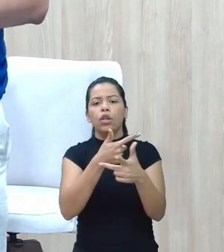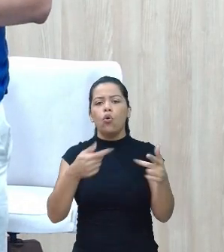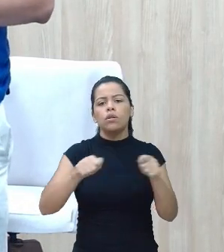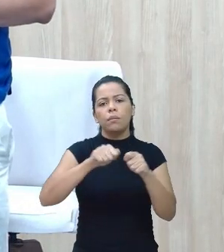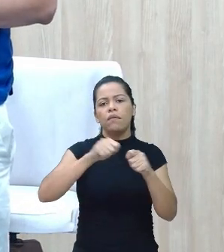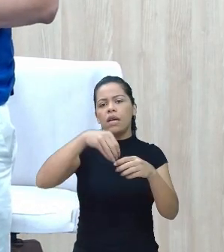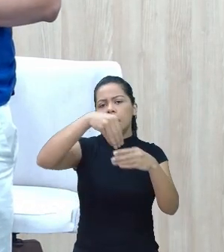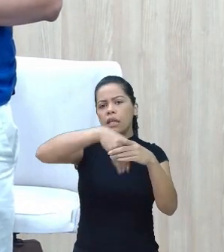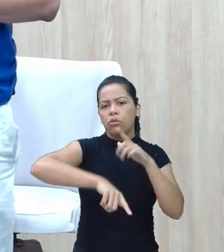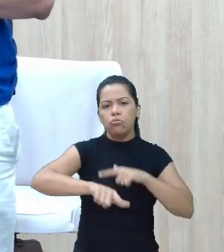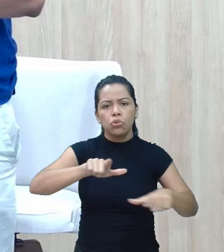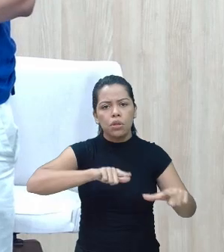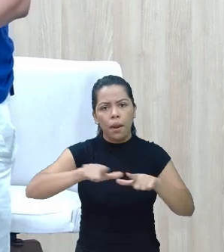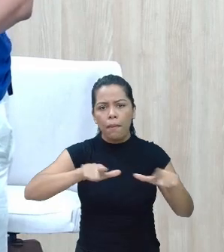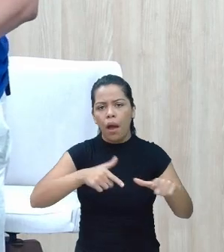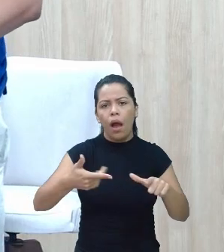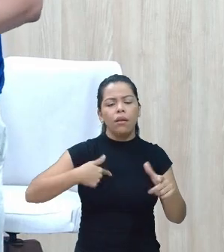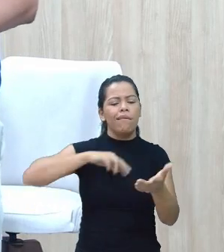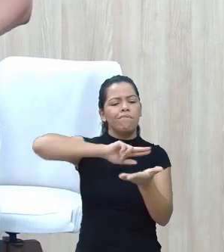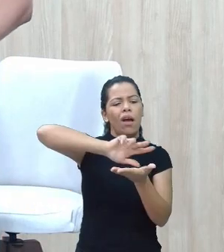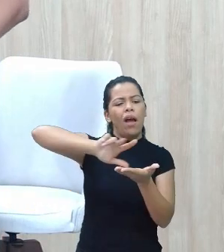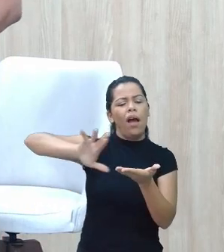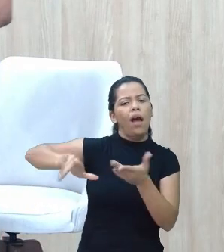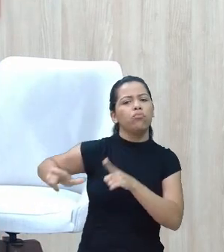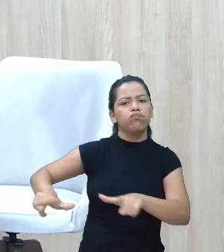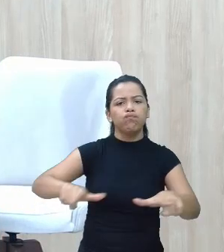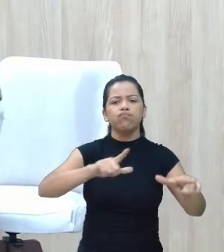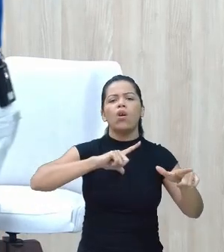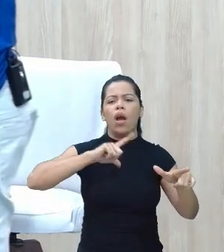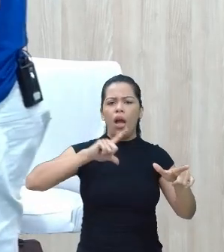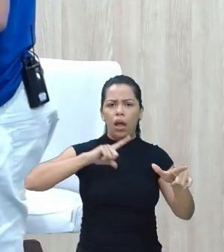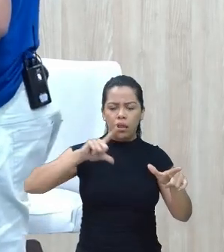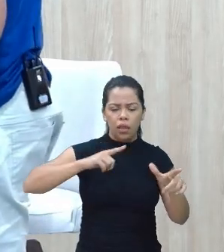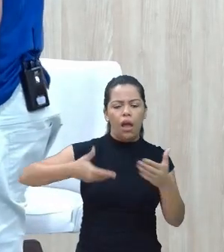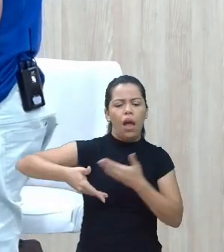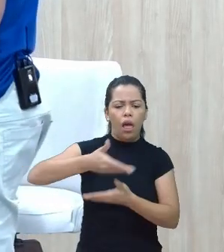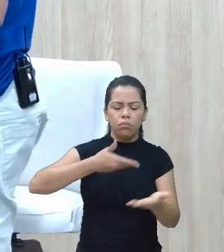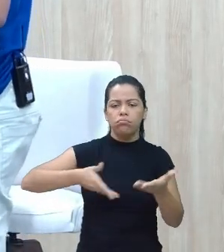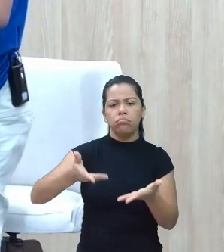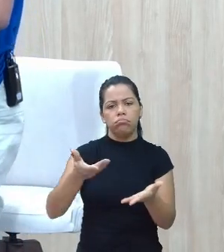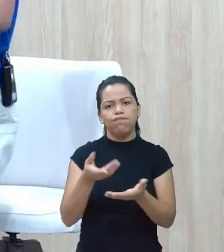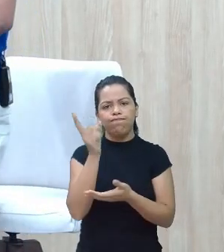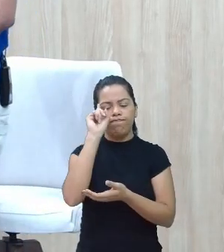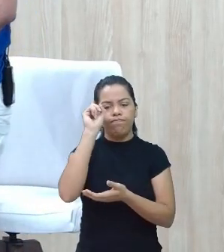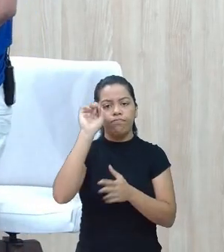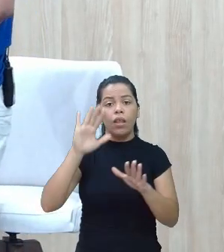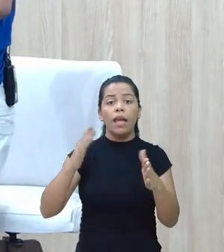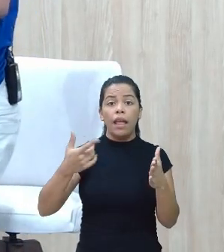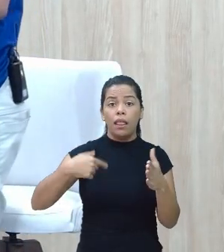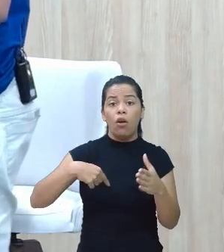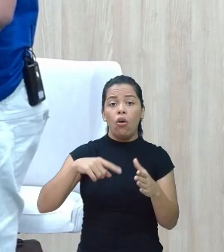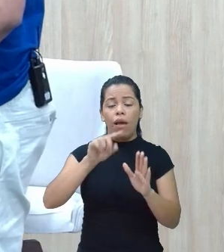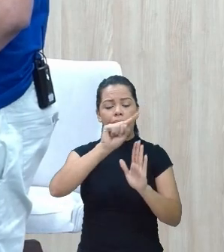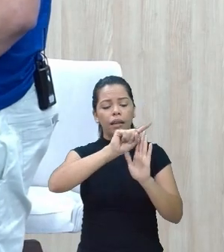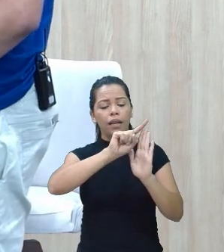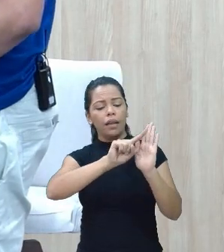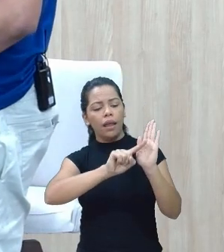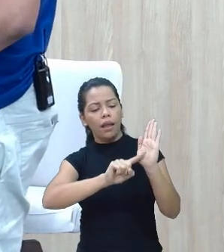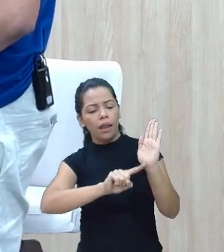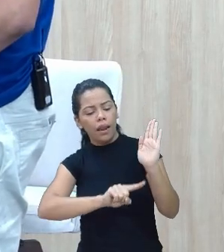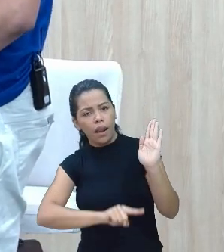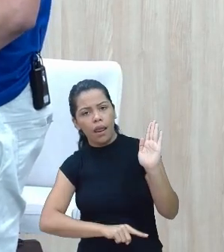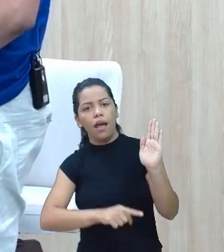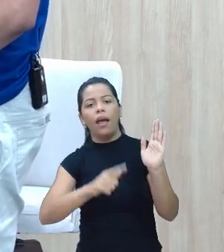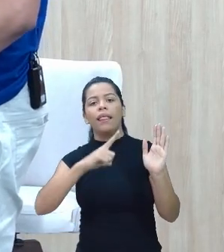muito relacionados com lista no nosso dia a dia. Em cima dessa lista, considerando que